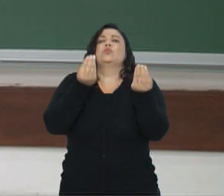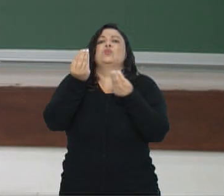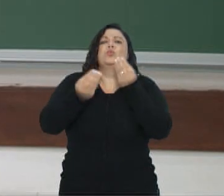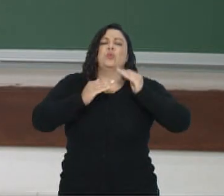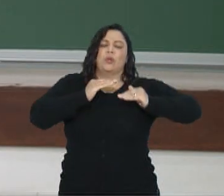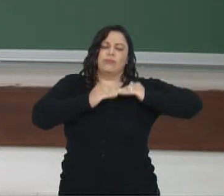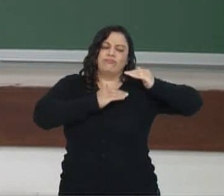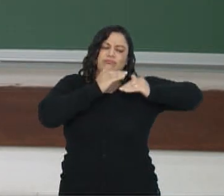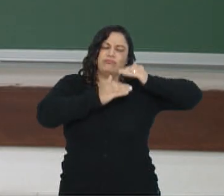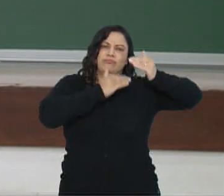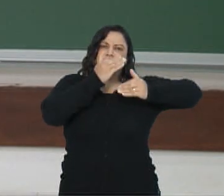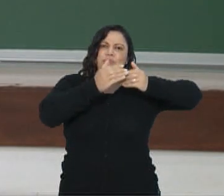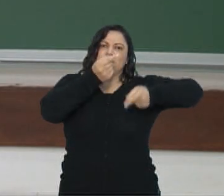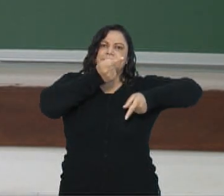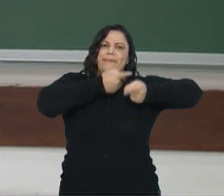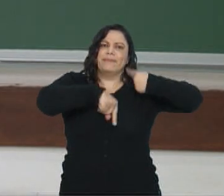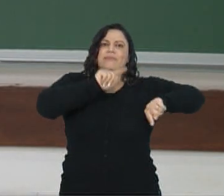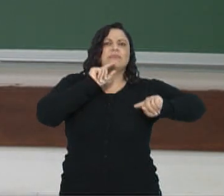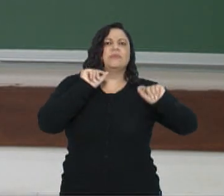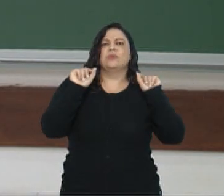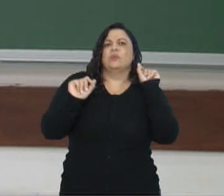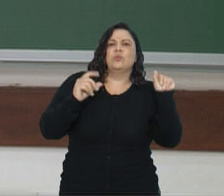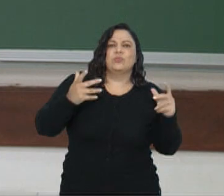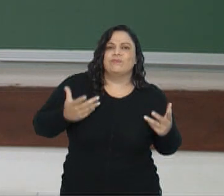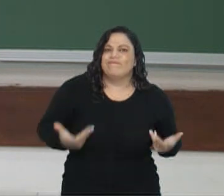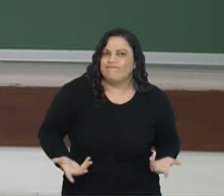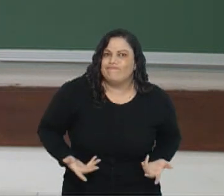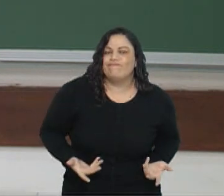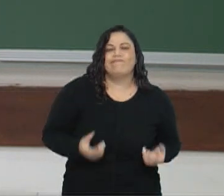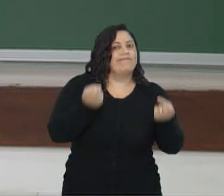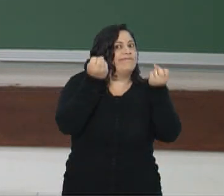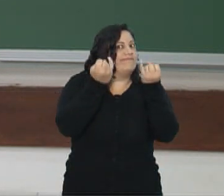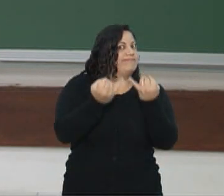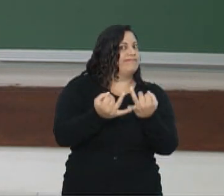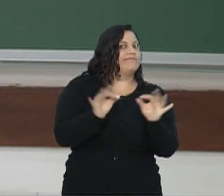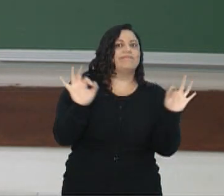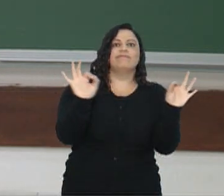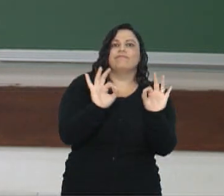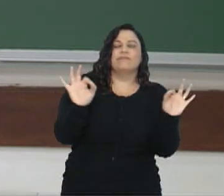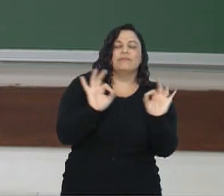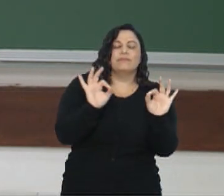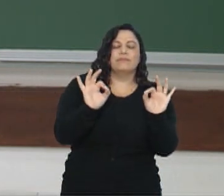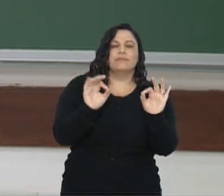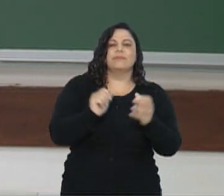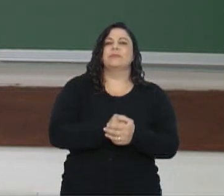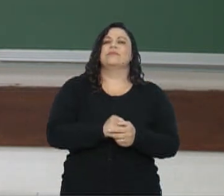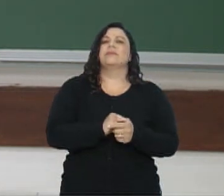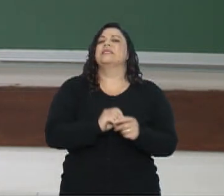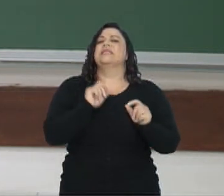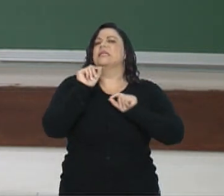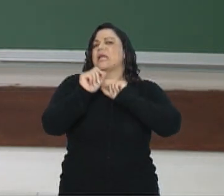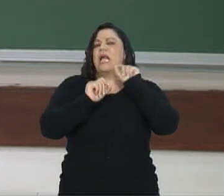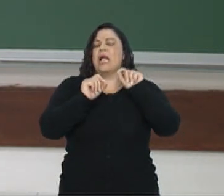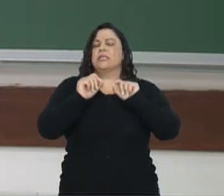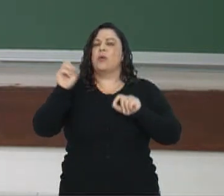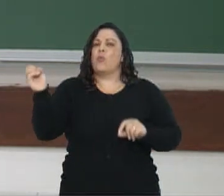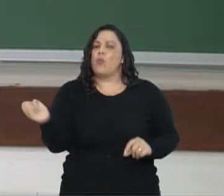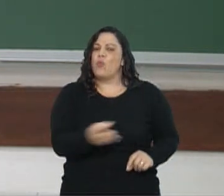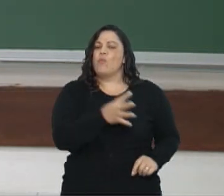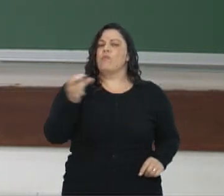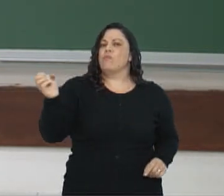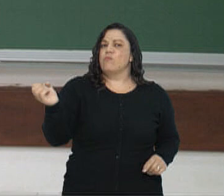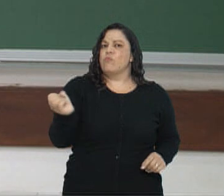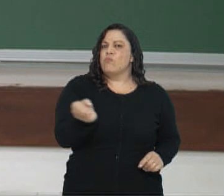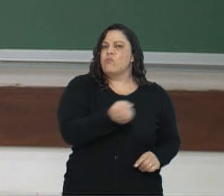processo de transformação da sociedade. E se você olhar bem, pessoal, o que eles vão defender? É um novo cristianismo, é uma sociedade em